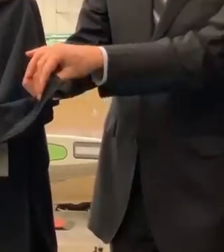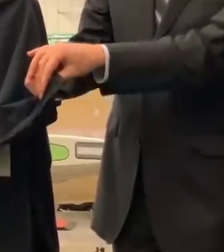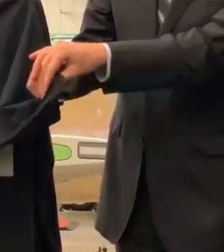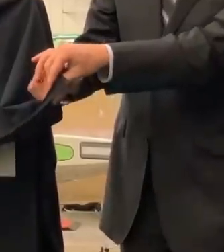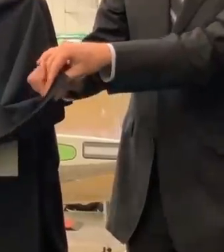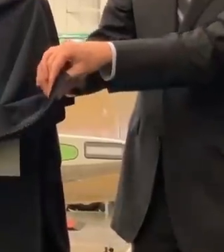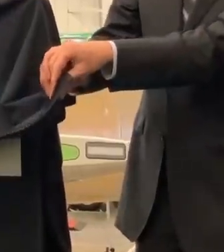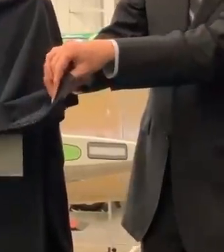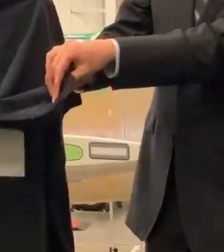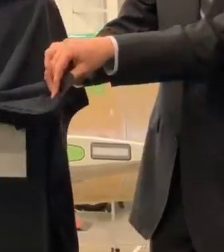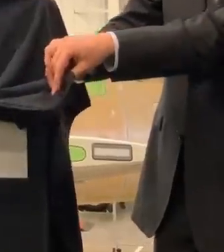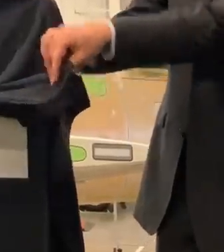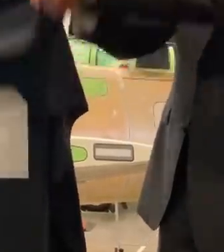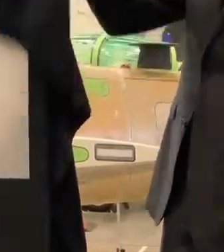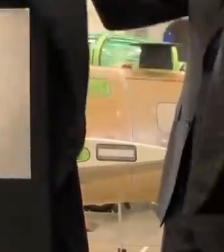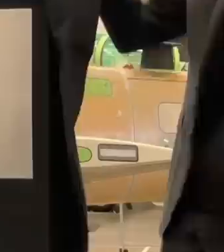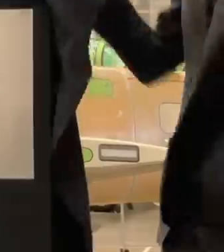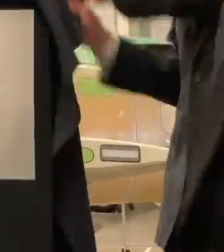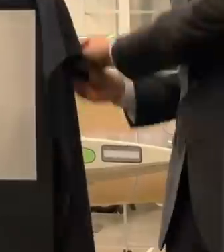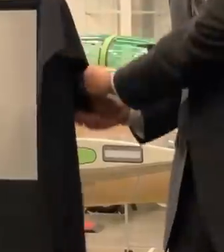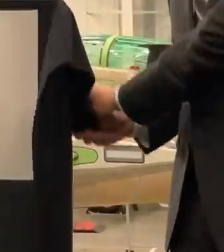E aí